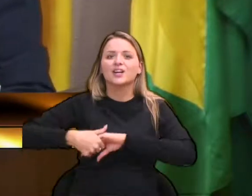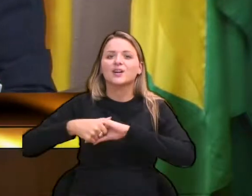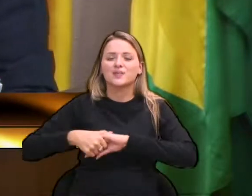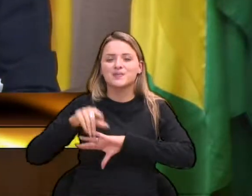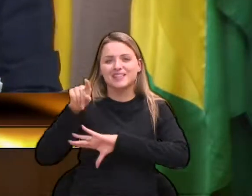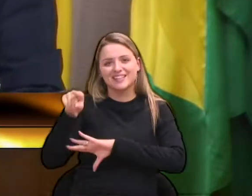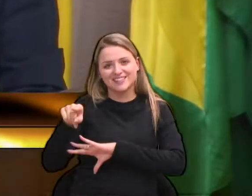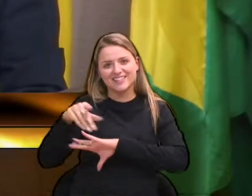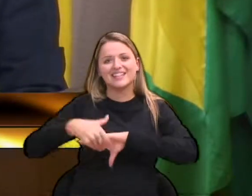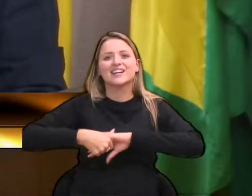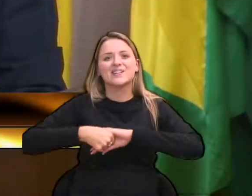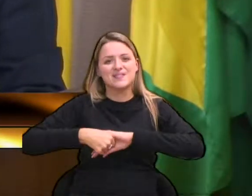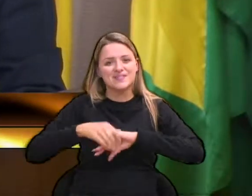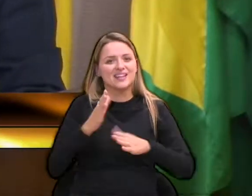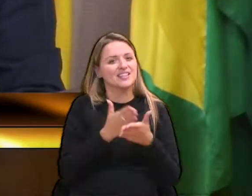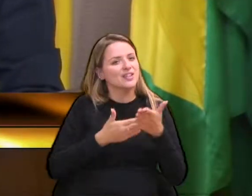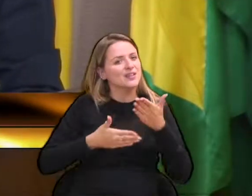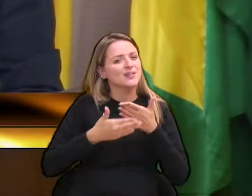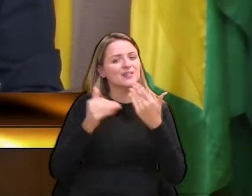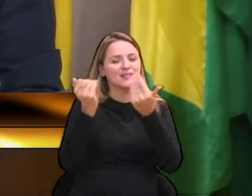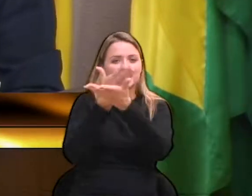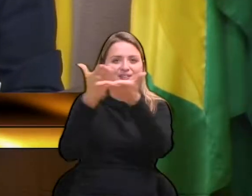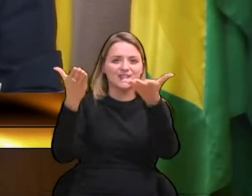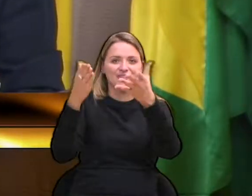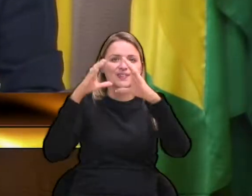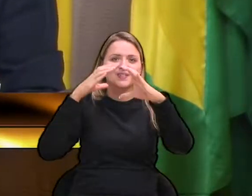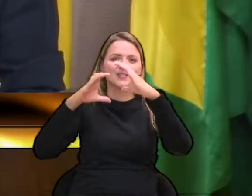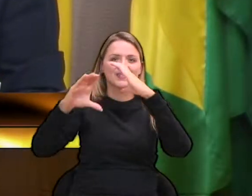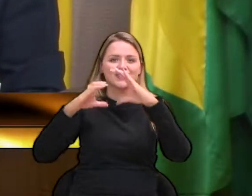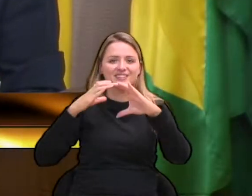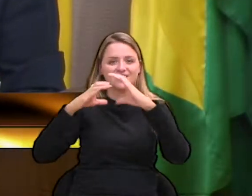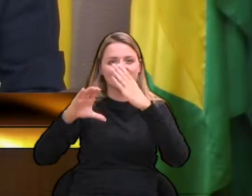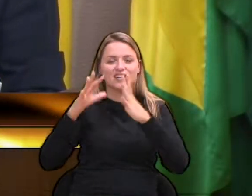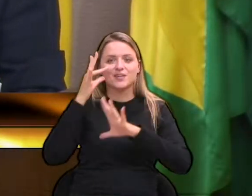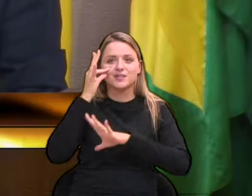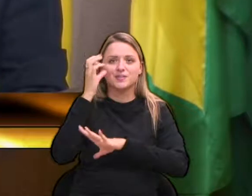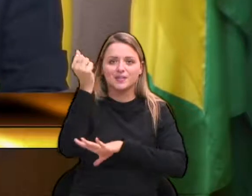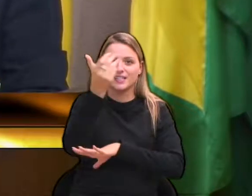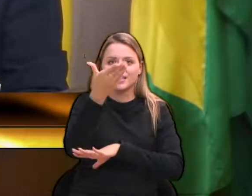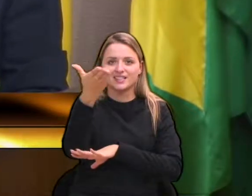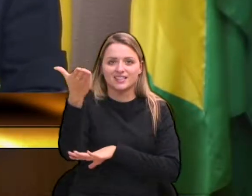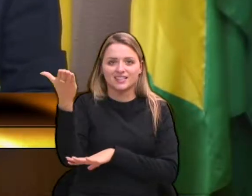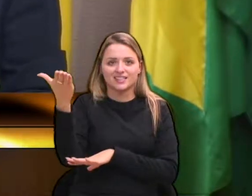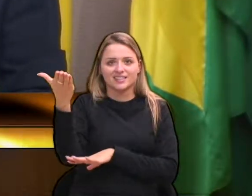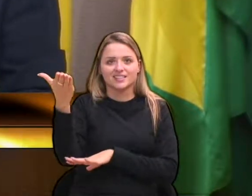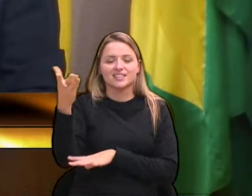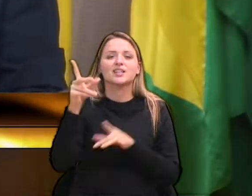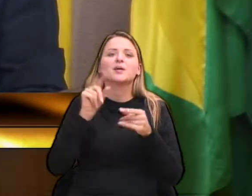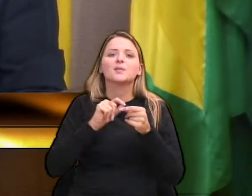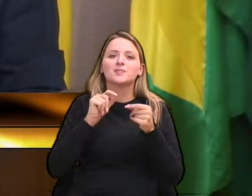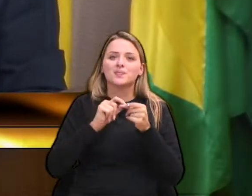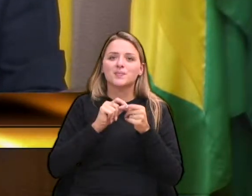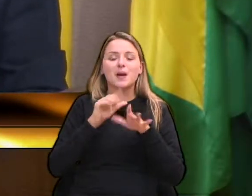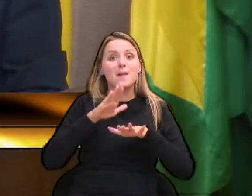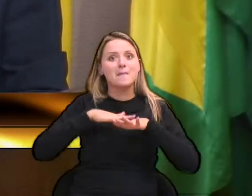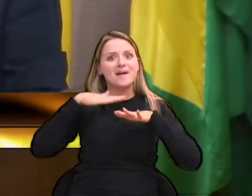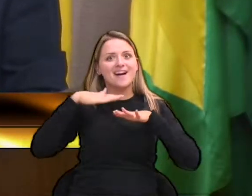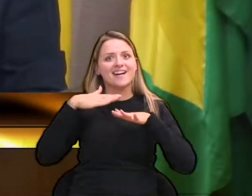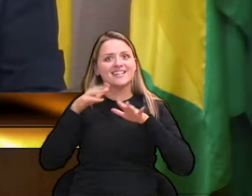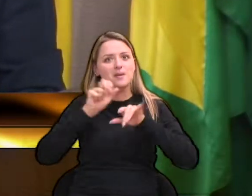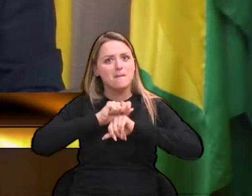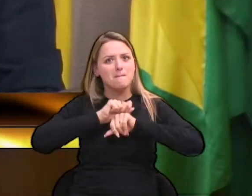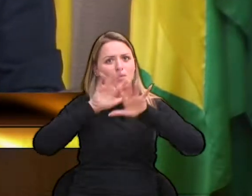ele, cumprimento a todos os membros do coral que se fazem presente aqui para abrilhantar este evento